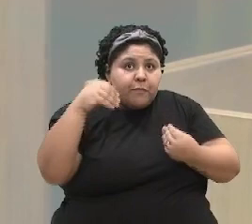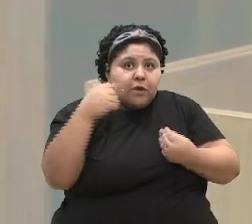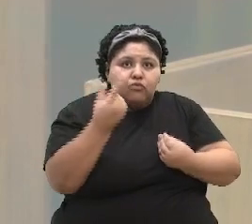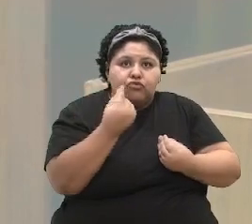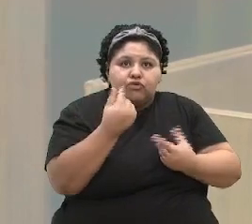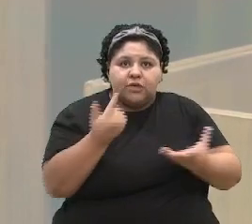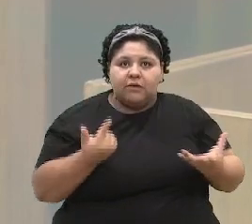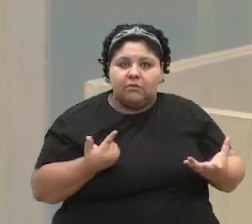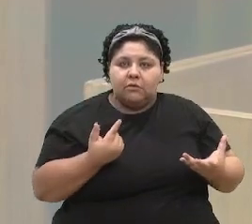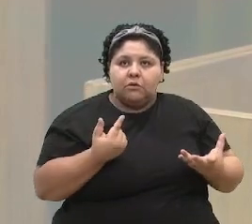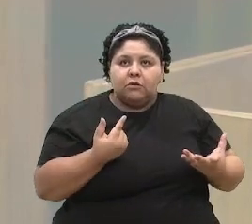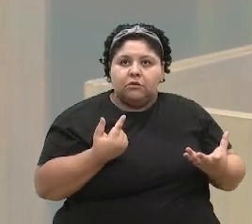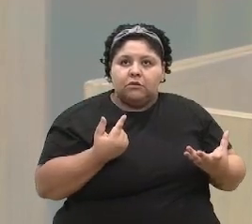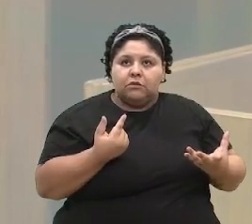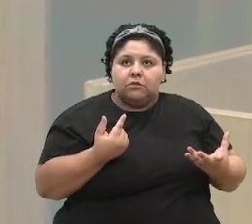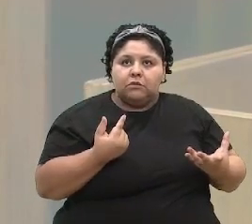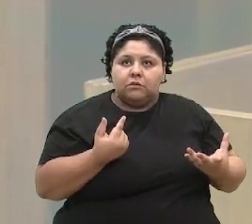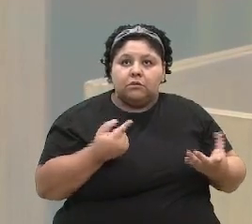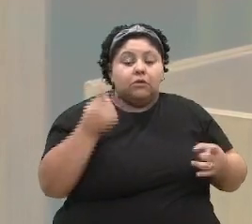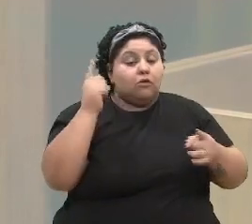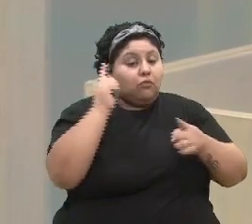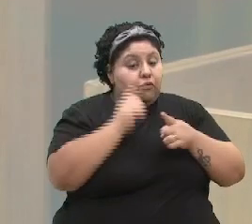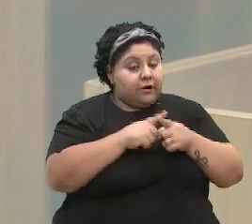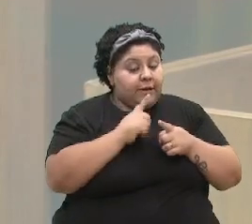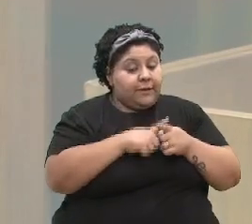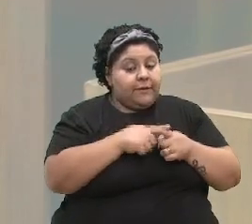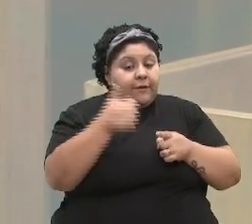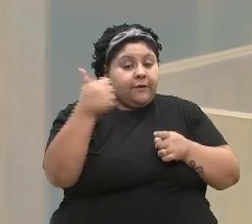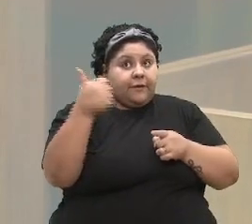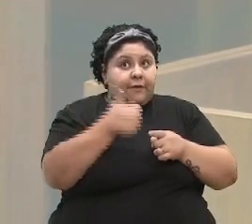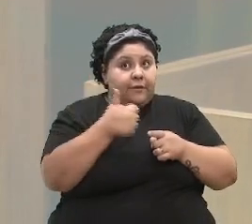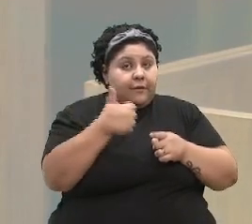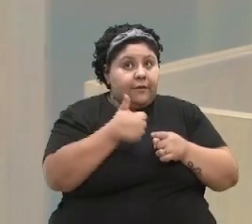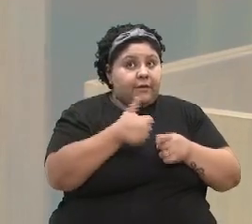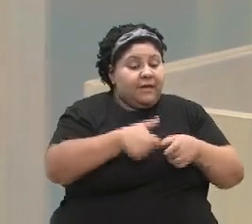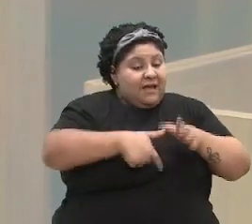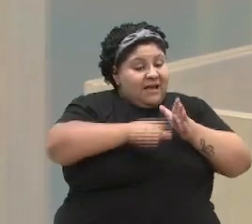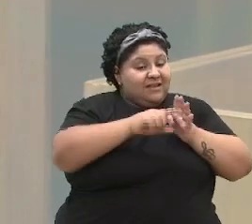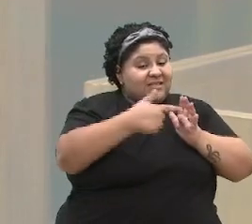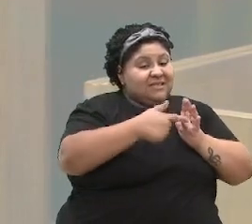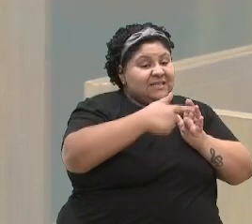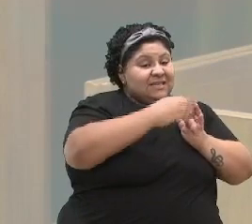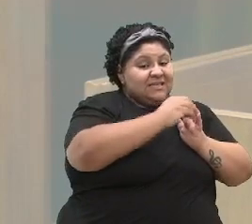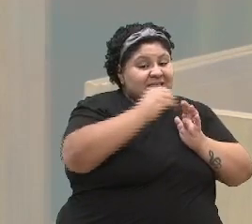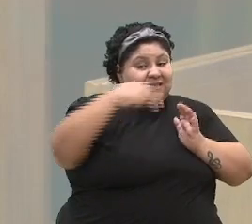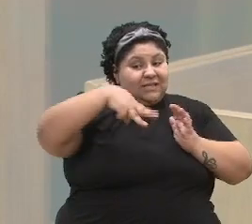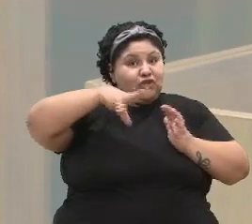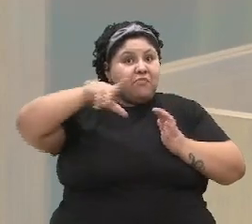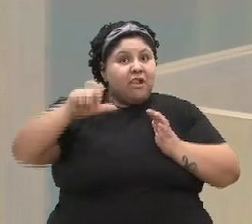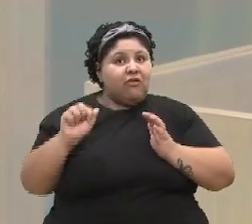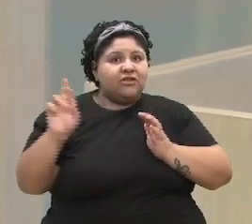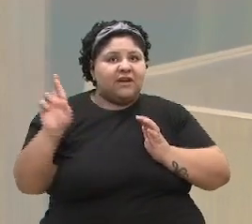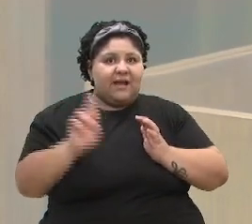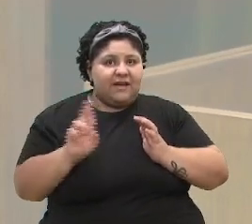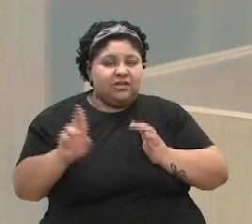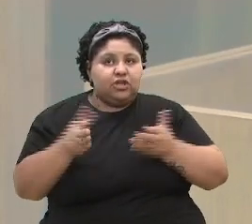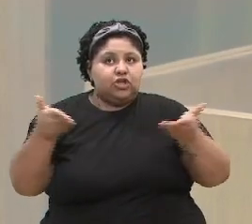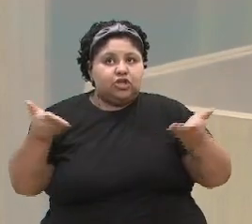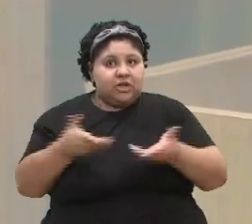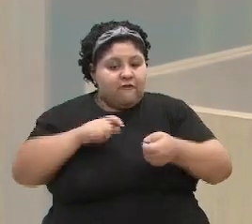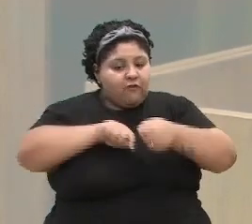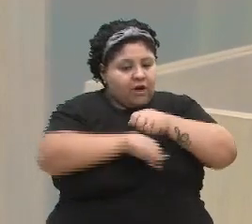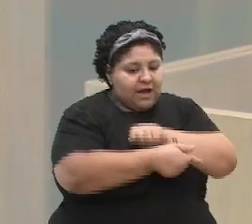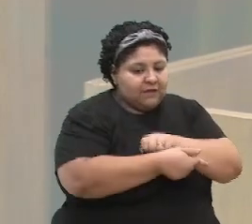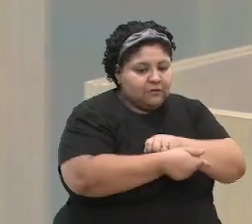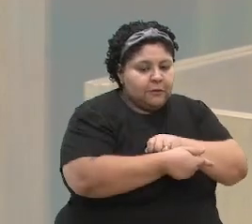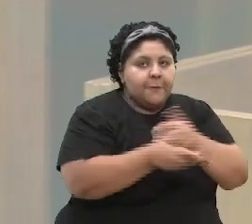milhões de reais, porque de primeira eram 700 milhões de reais que já estavam empenhados, e esta parte dos